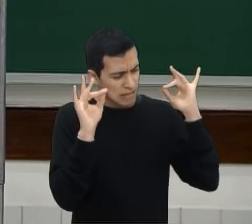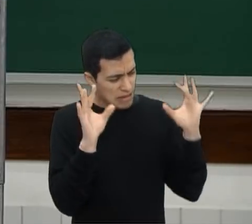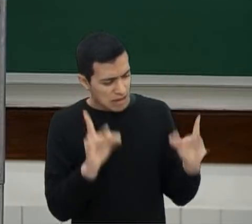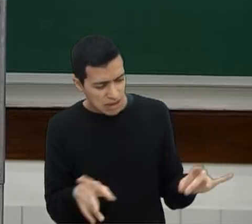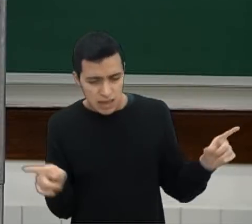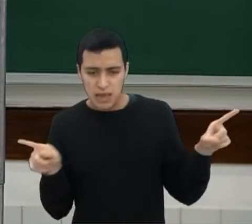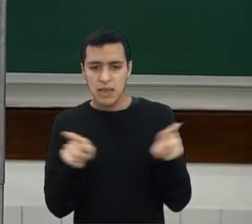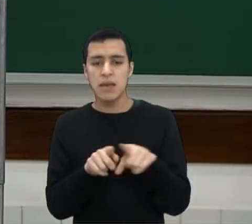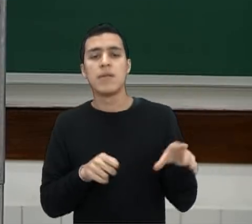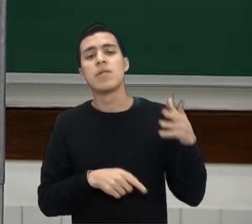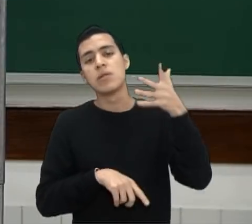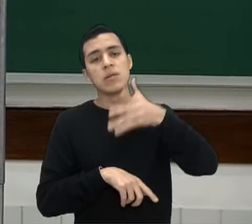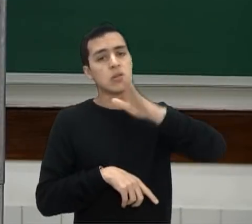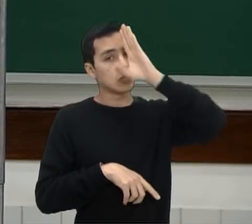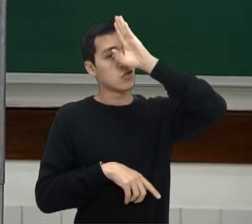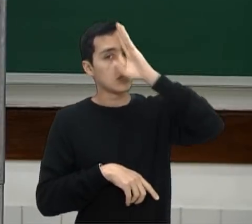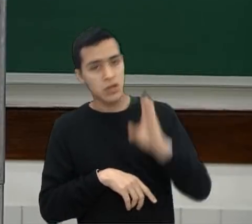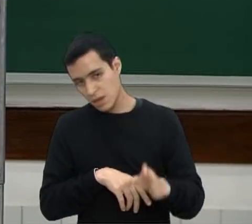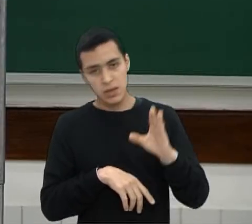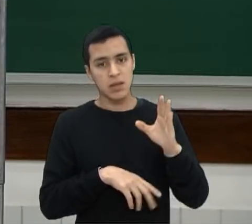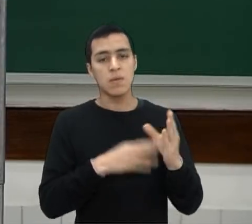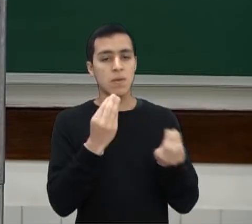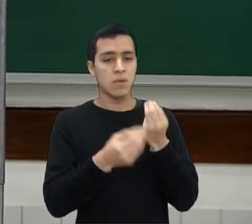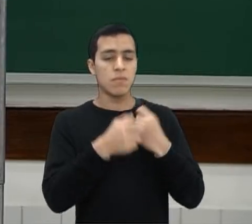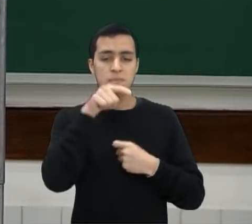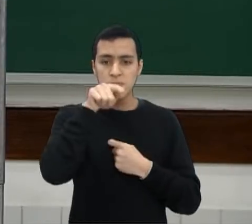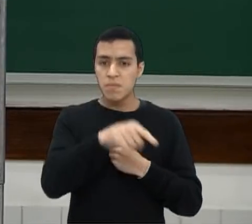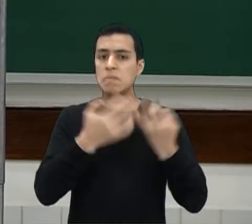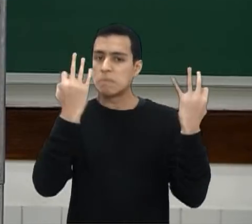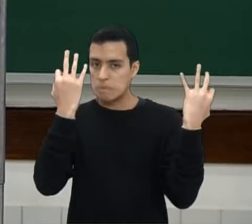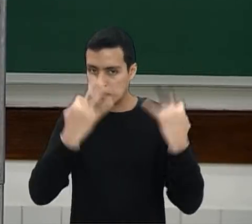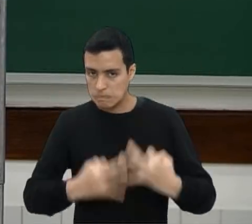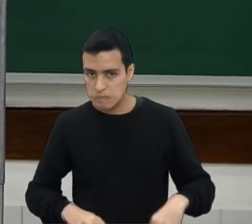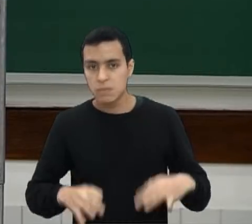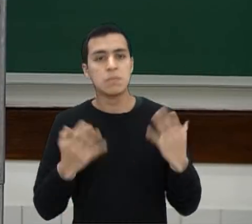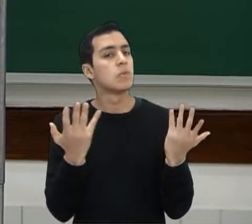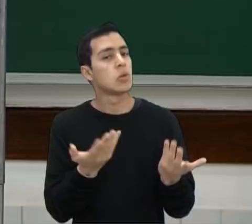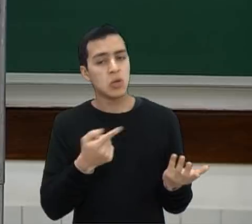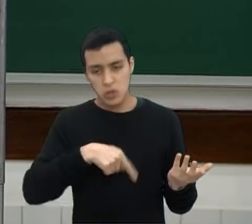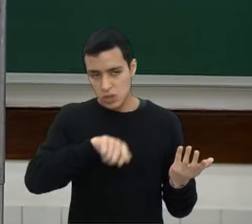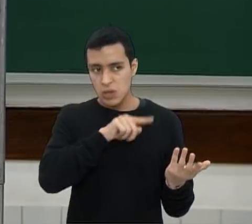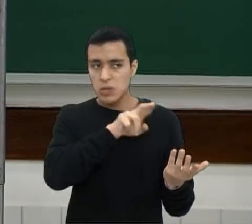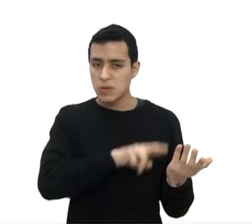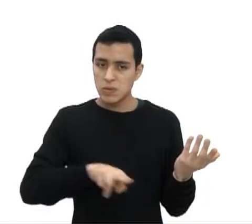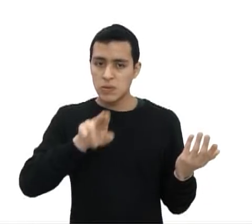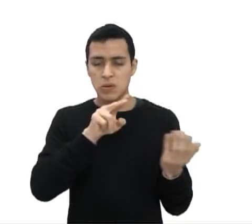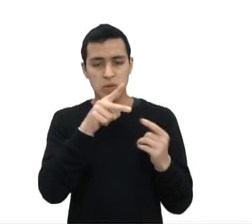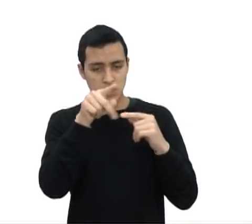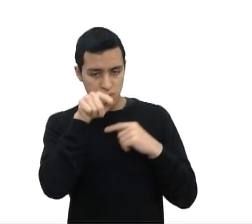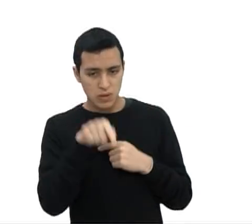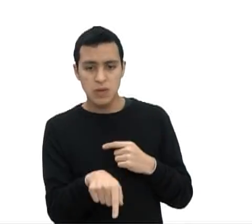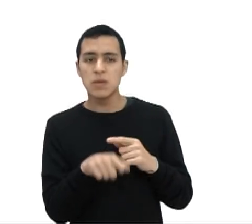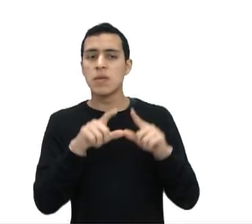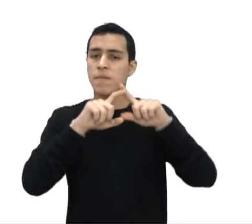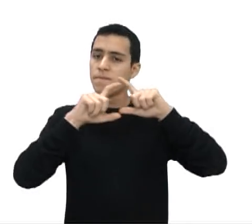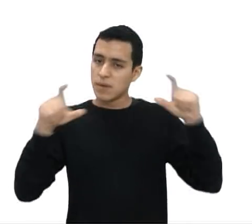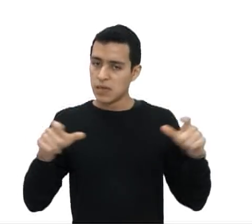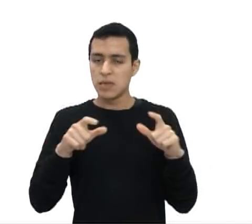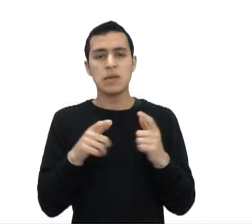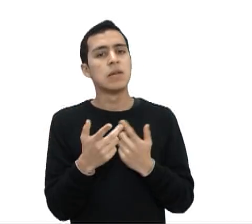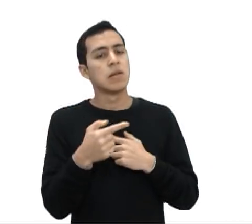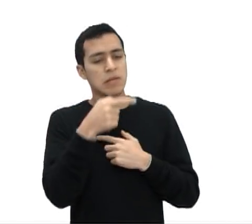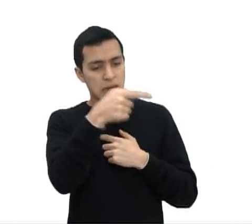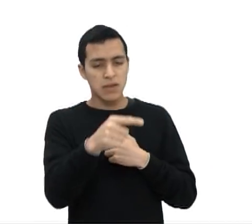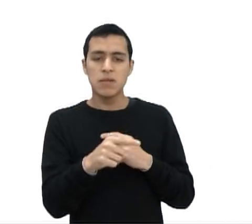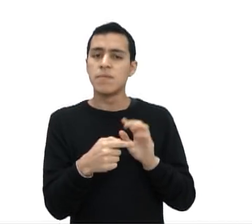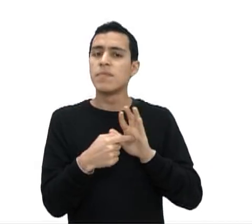detalhes e o discurso direto bem marcadinho com a pontuação adequada. Então a gente utilizou ali 2 pontos, parágrafo, travessão, para